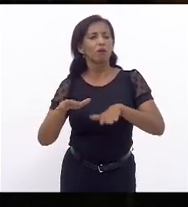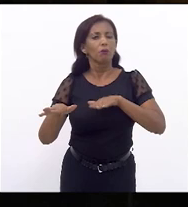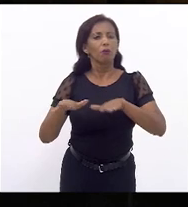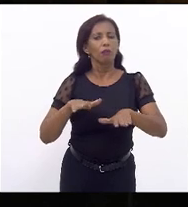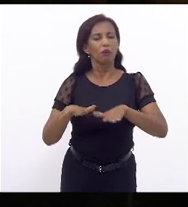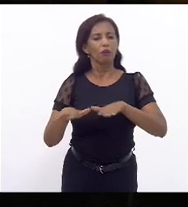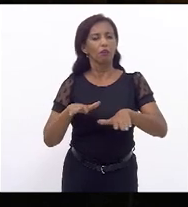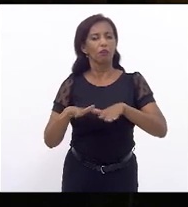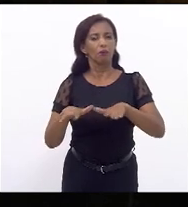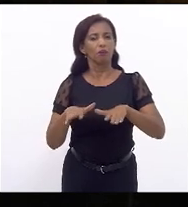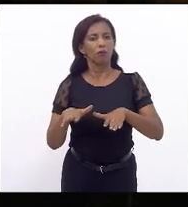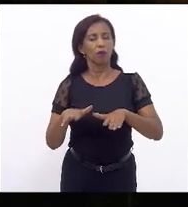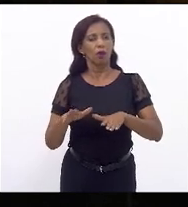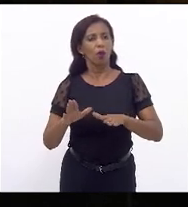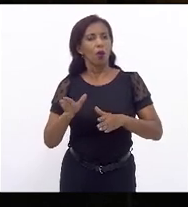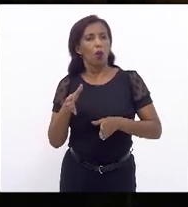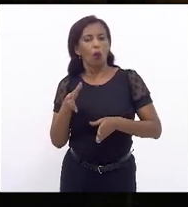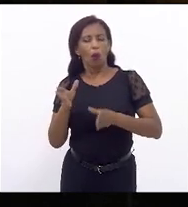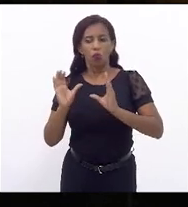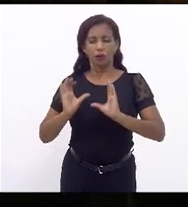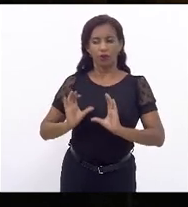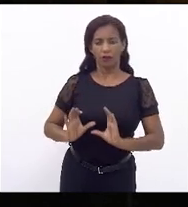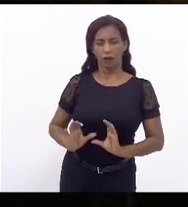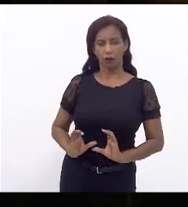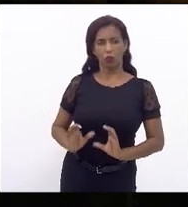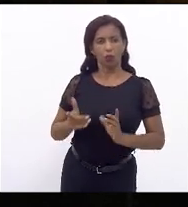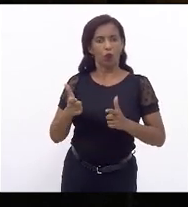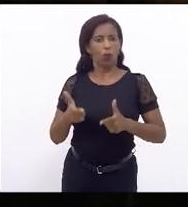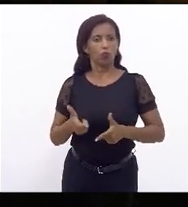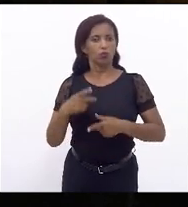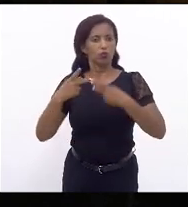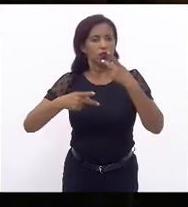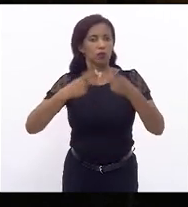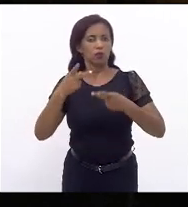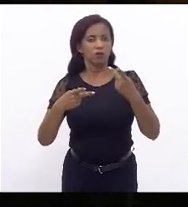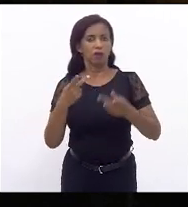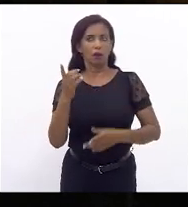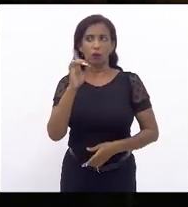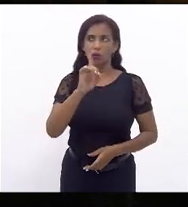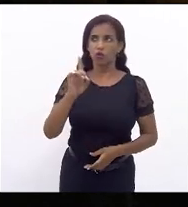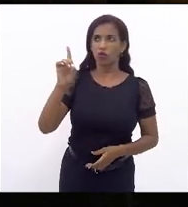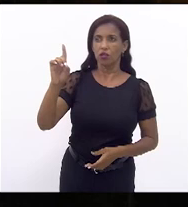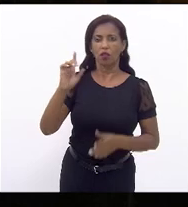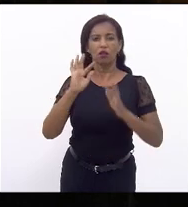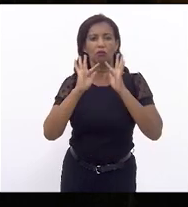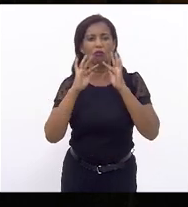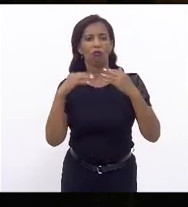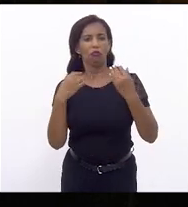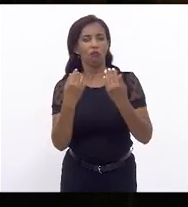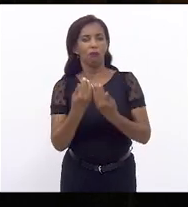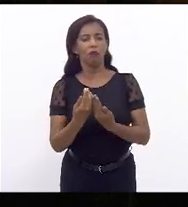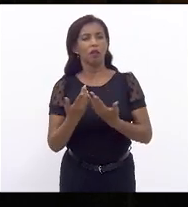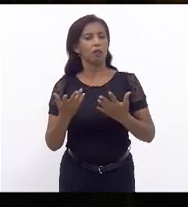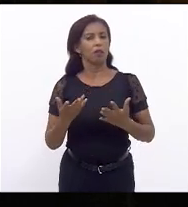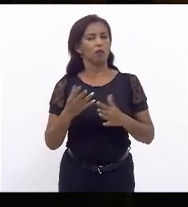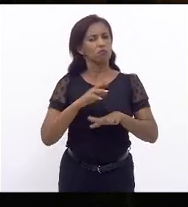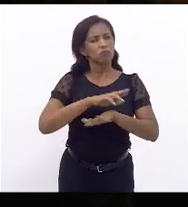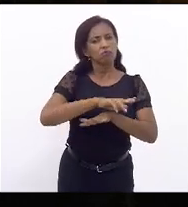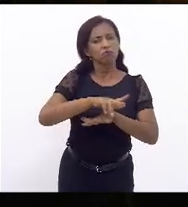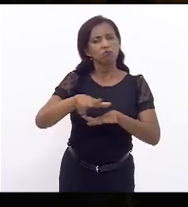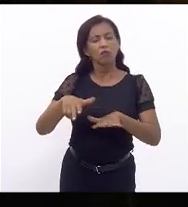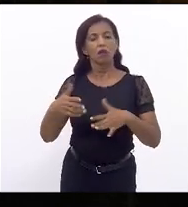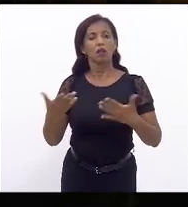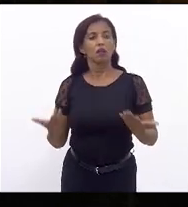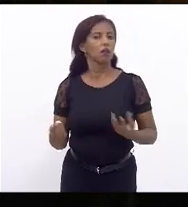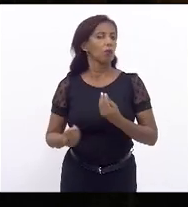movimento conservador, nesse momento onde se fala muito de Deus, família, pátria. Então é